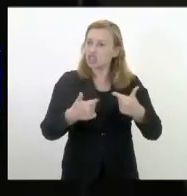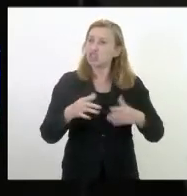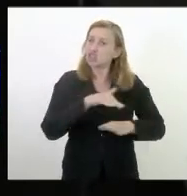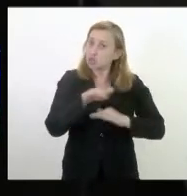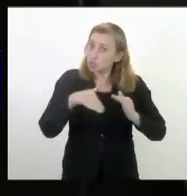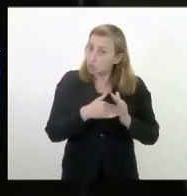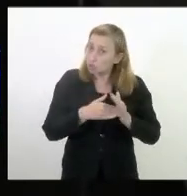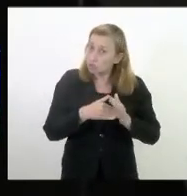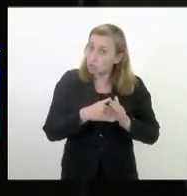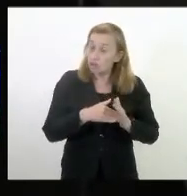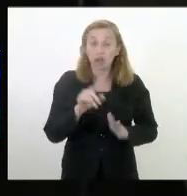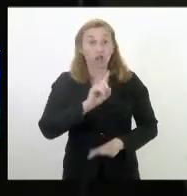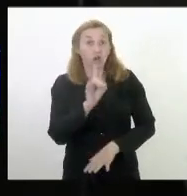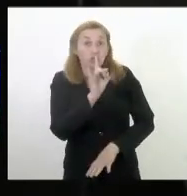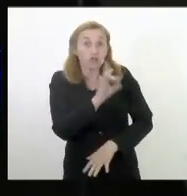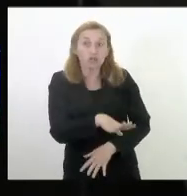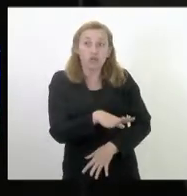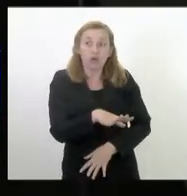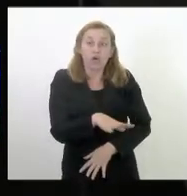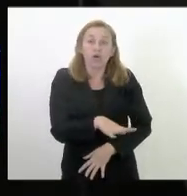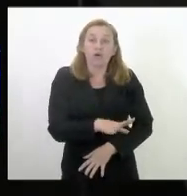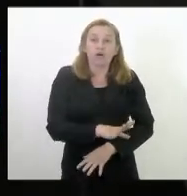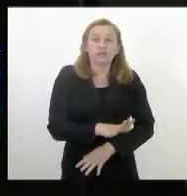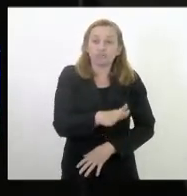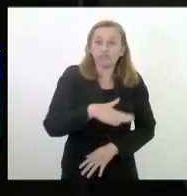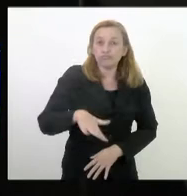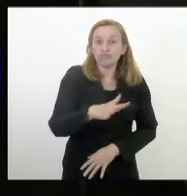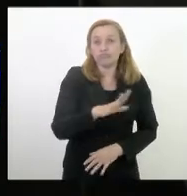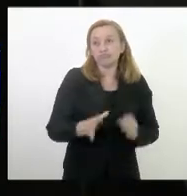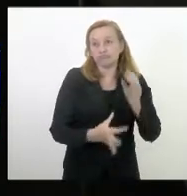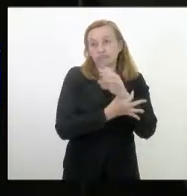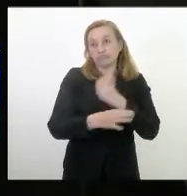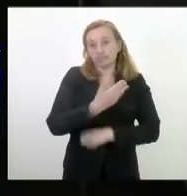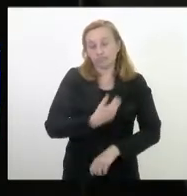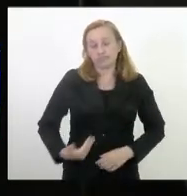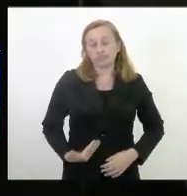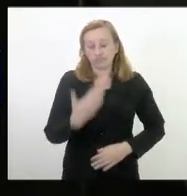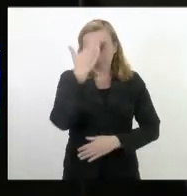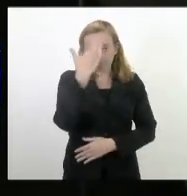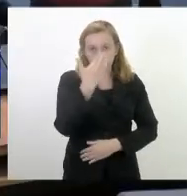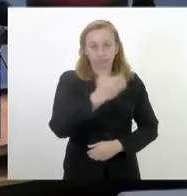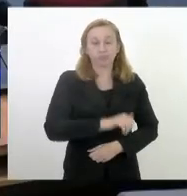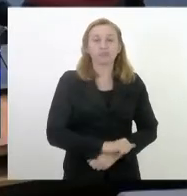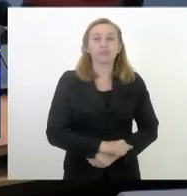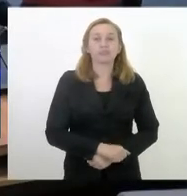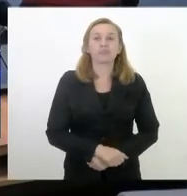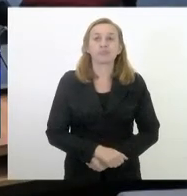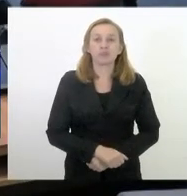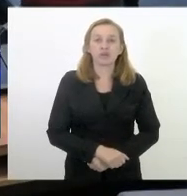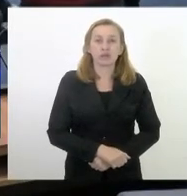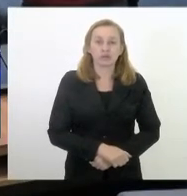todos, não apenas da área da segurança pública. Muito obrigada.